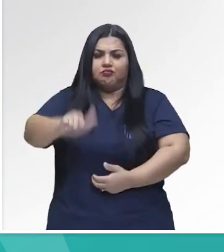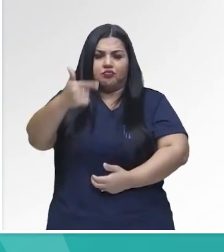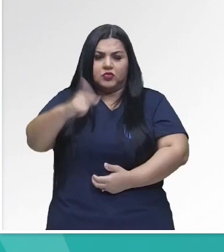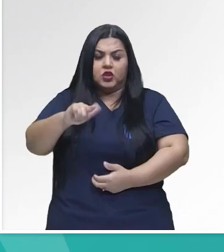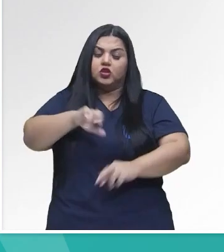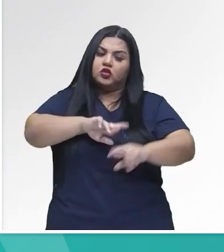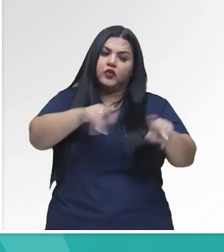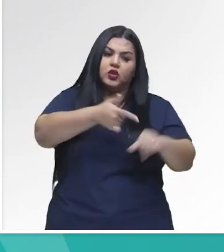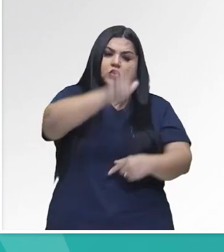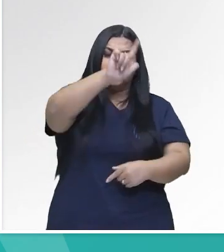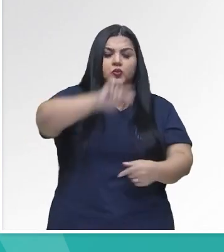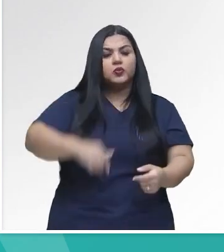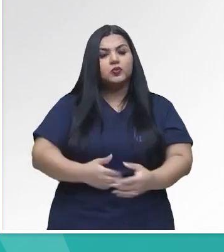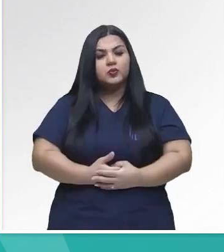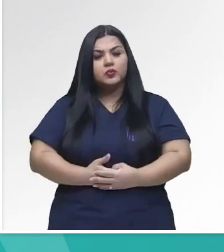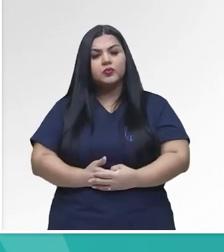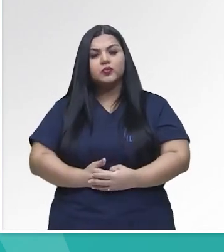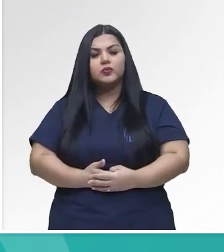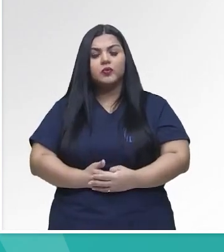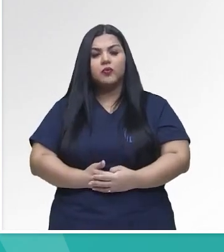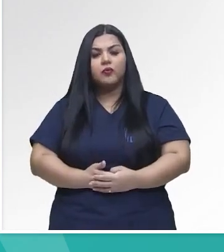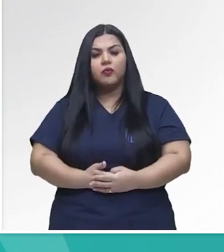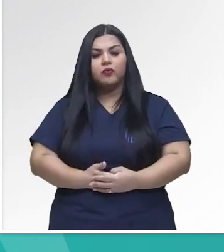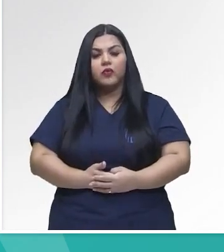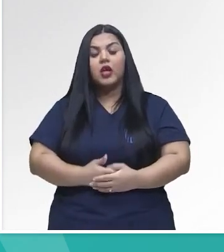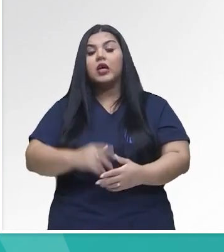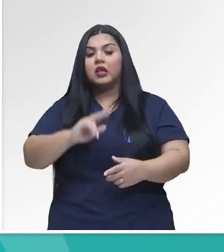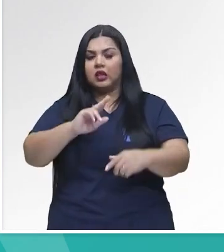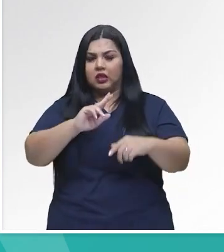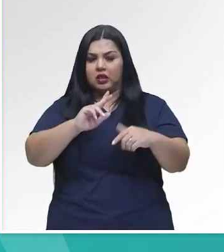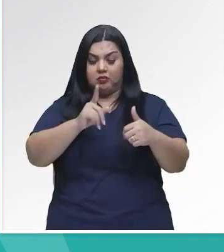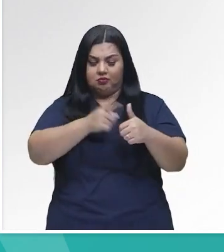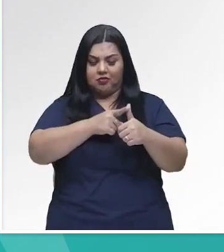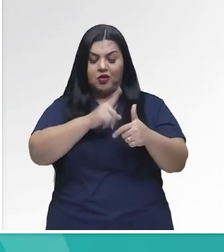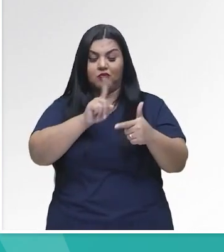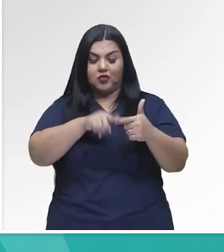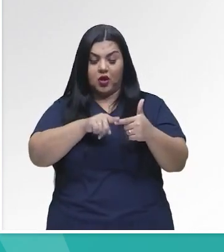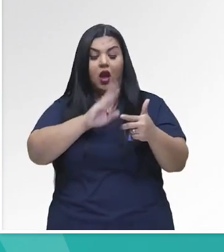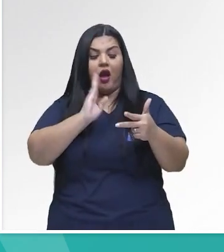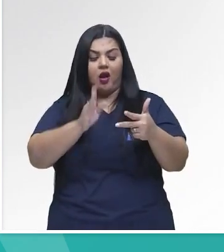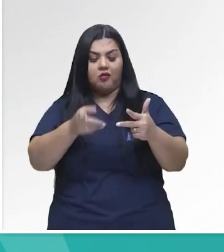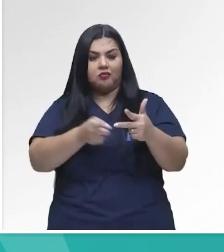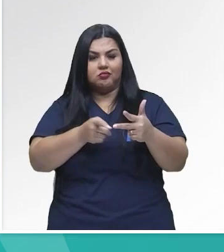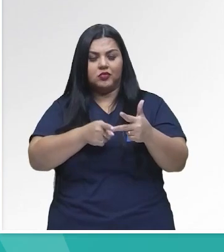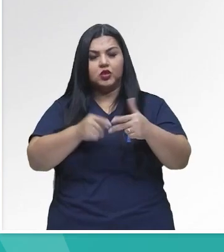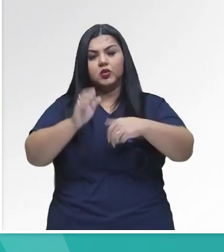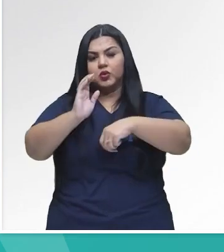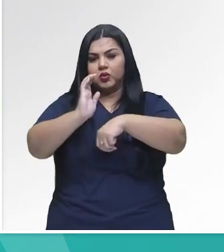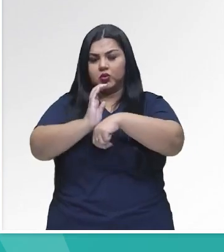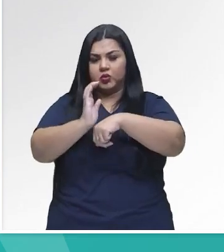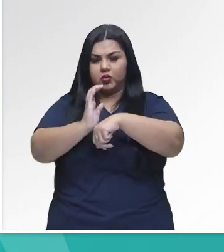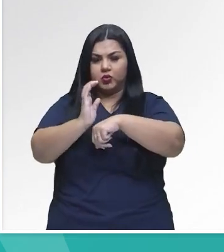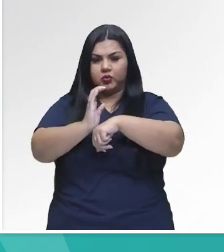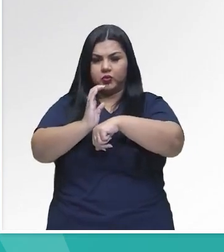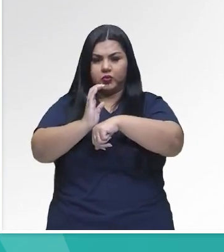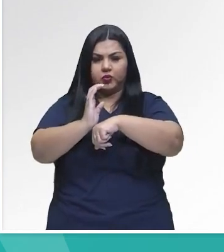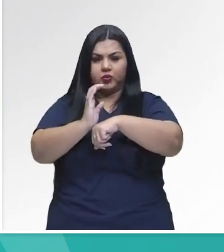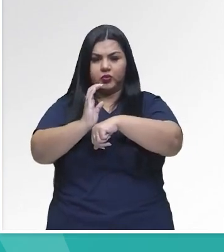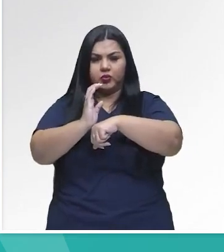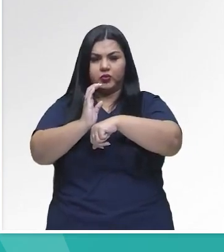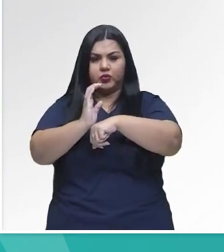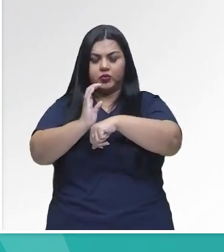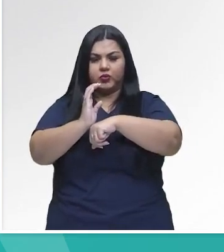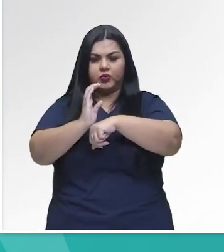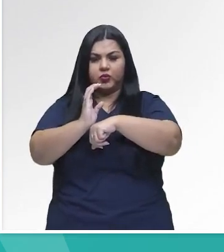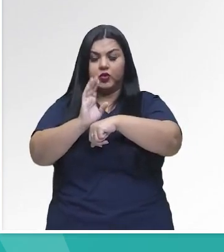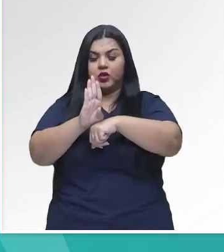das outras peças. Muito bem. Depois do cavalo, nós temos o bispo. O bispo